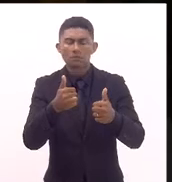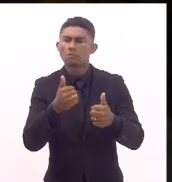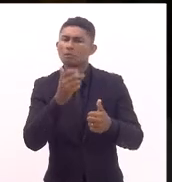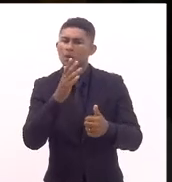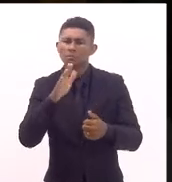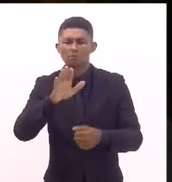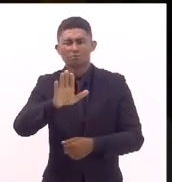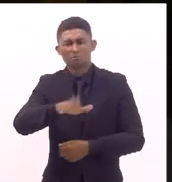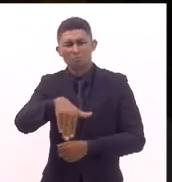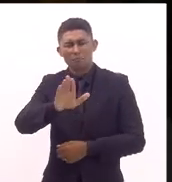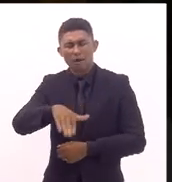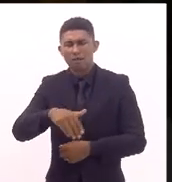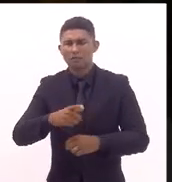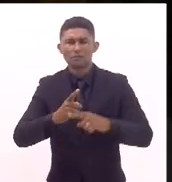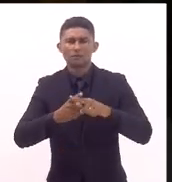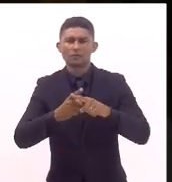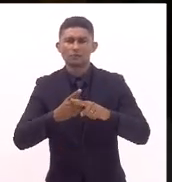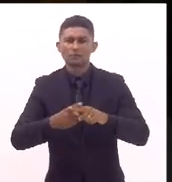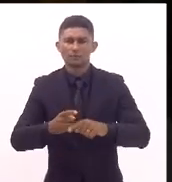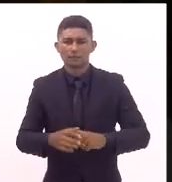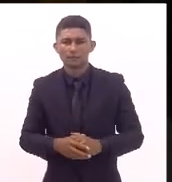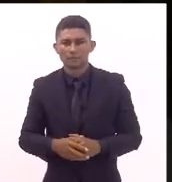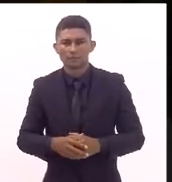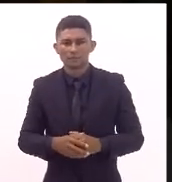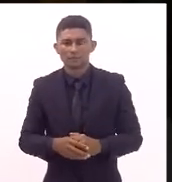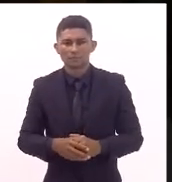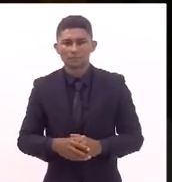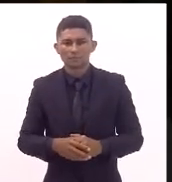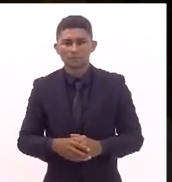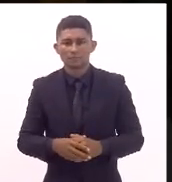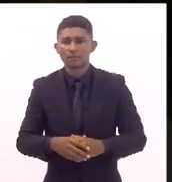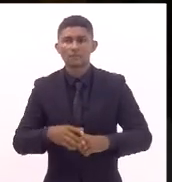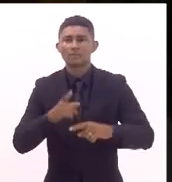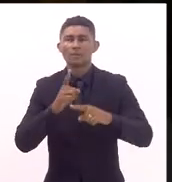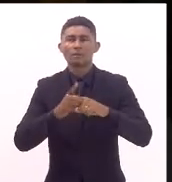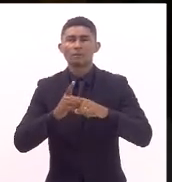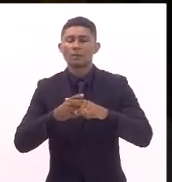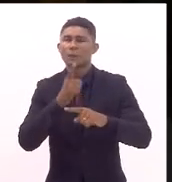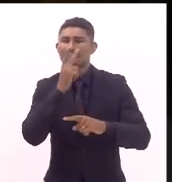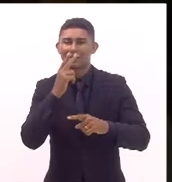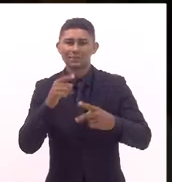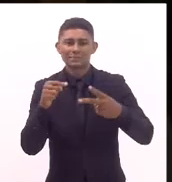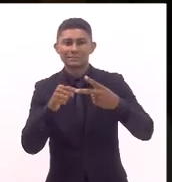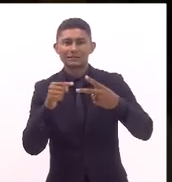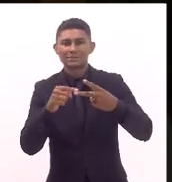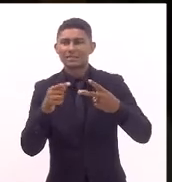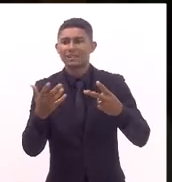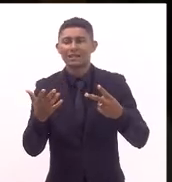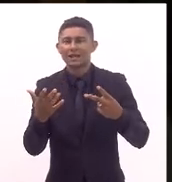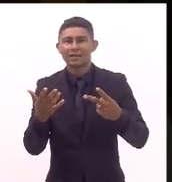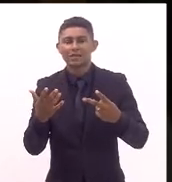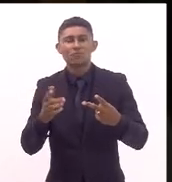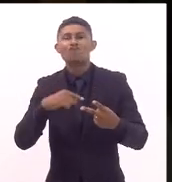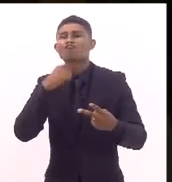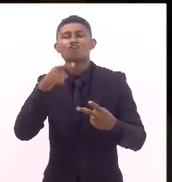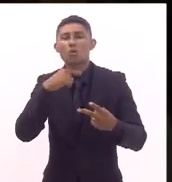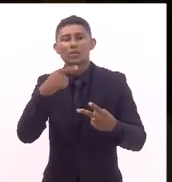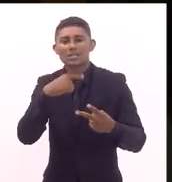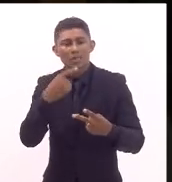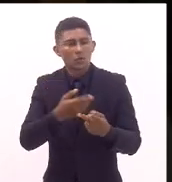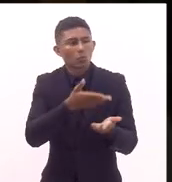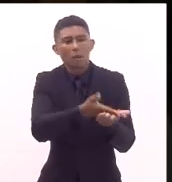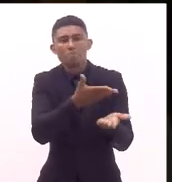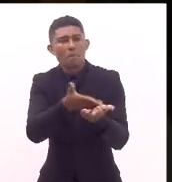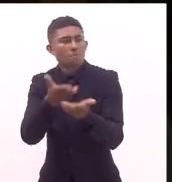muito baixa por quê Porque não tem produtividade não tiveram oportunidade de